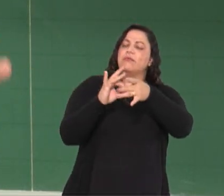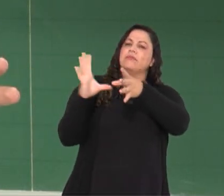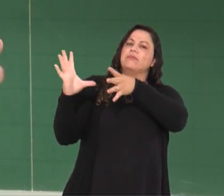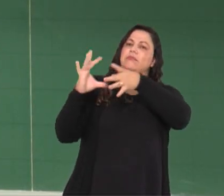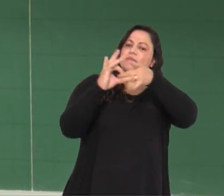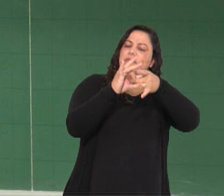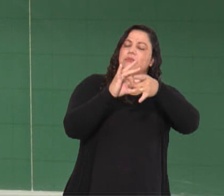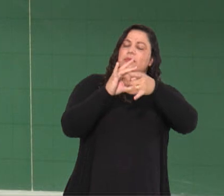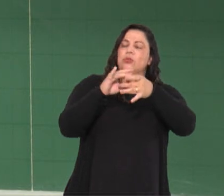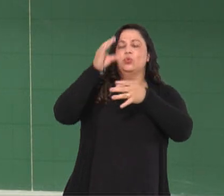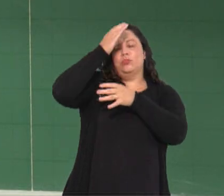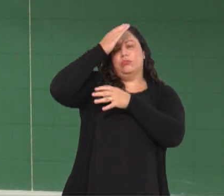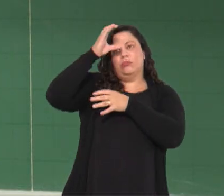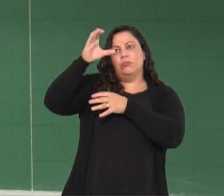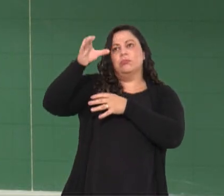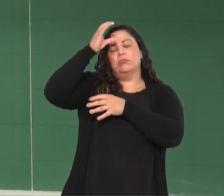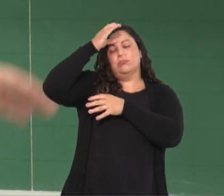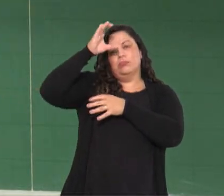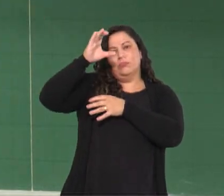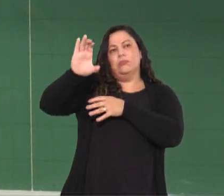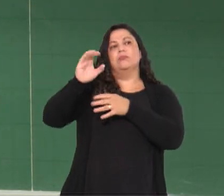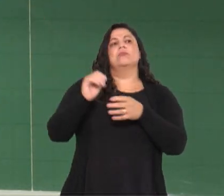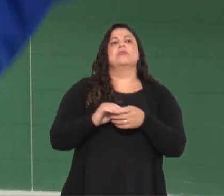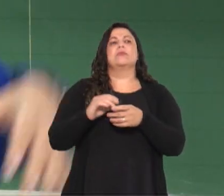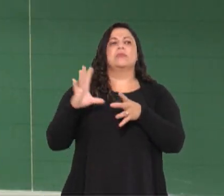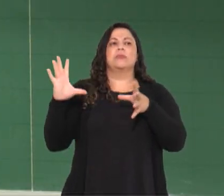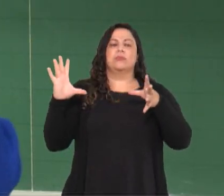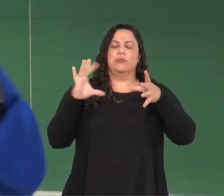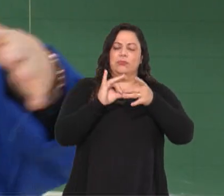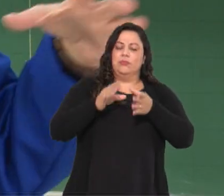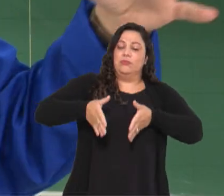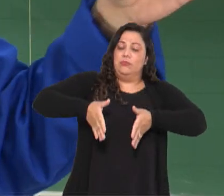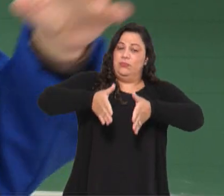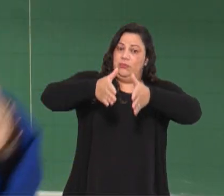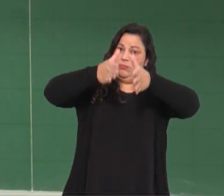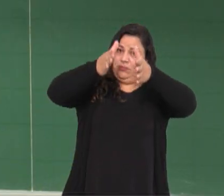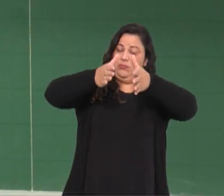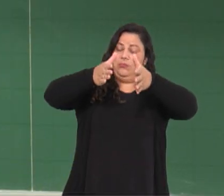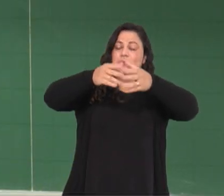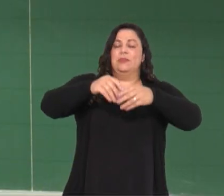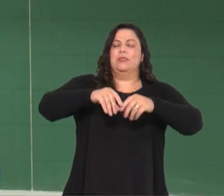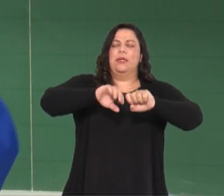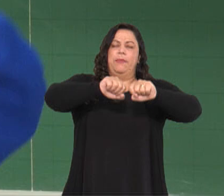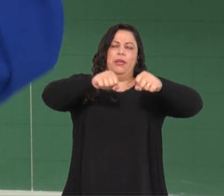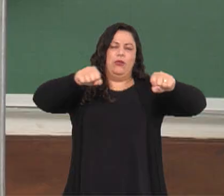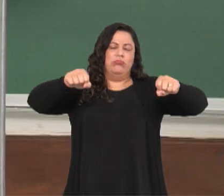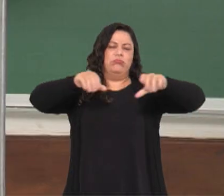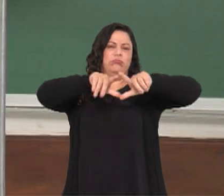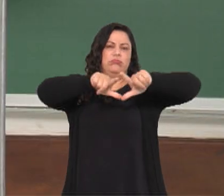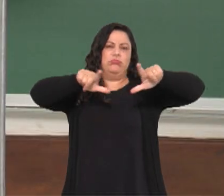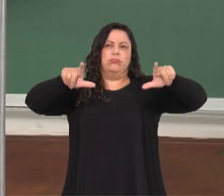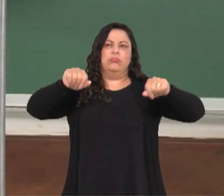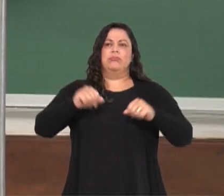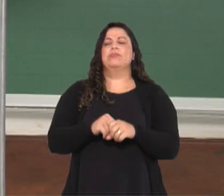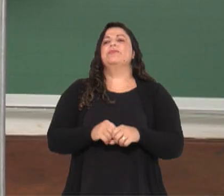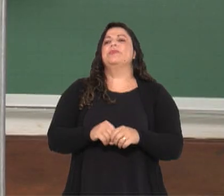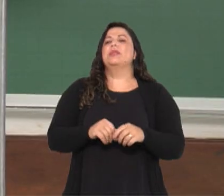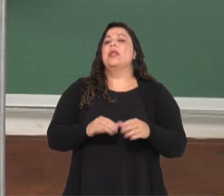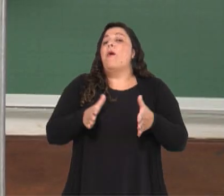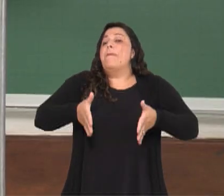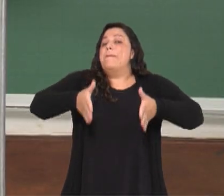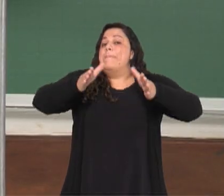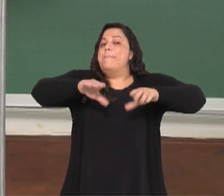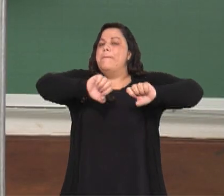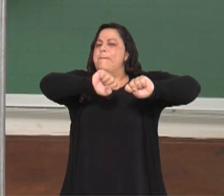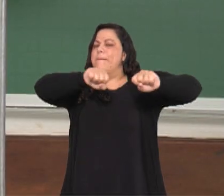até Curitiba, né, até o Planalto de Curitiba. Caminho do Piaberu, mais extenso, né, vai do lado leste até o lado oeste do Paraná,